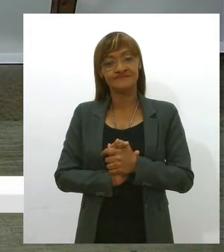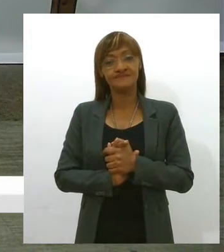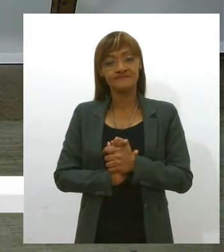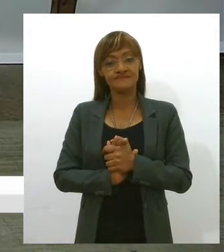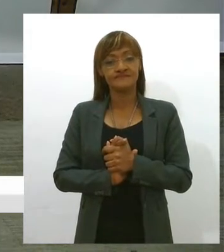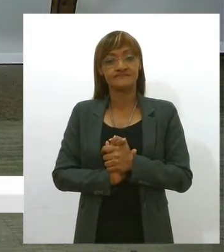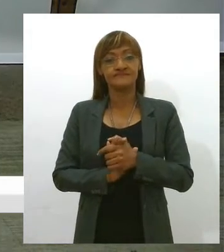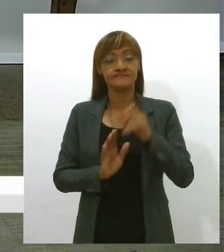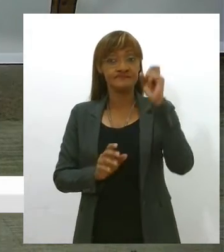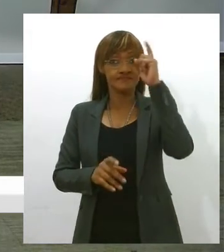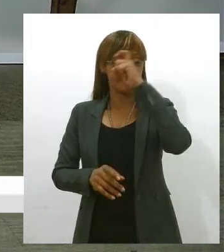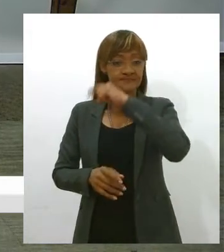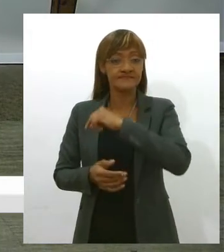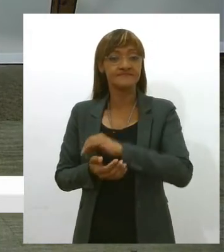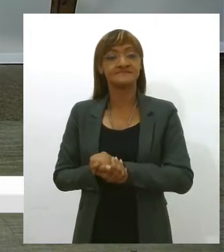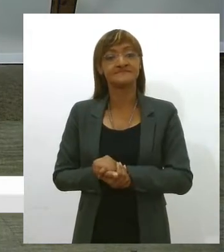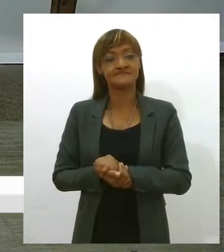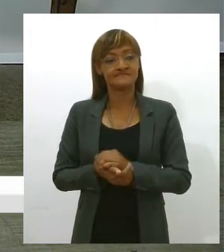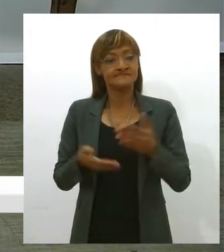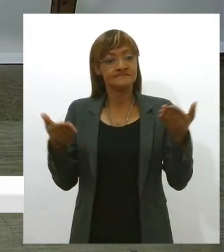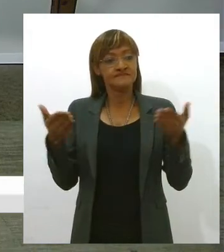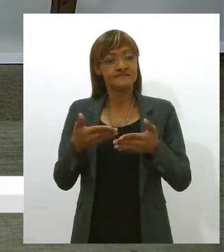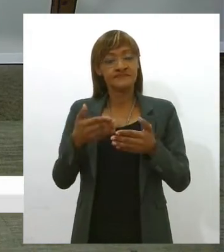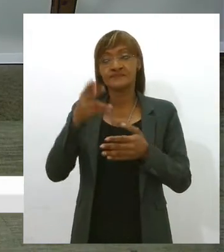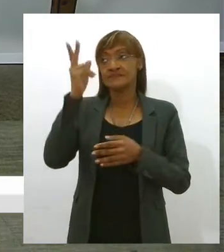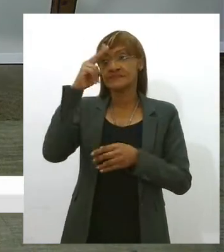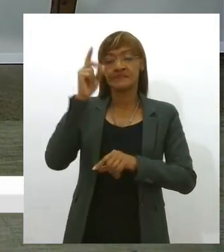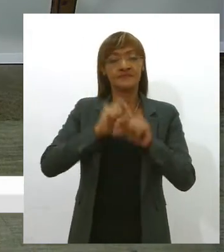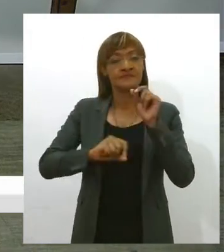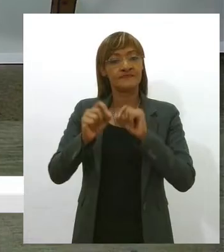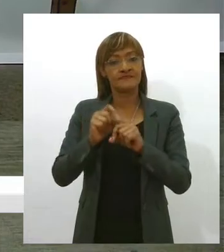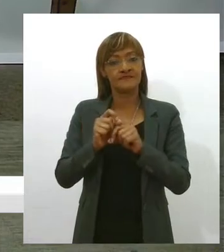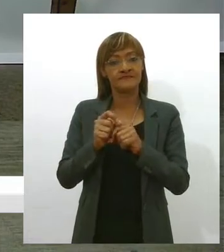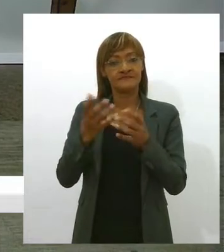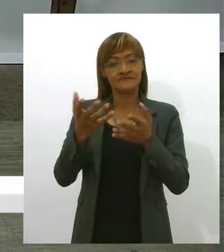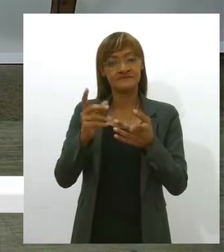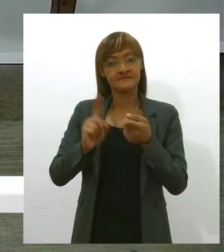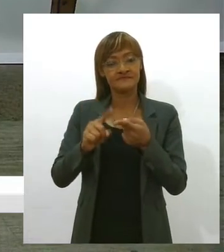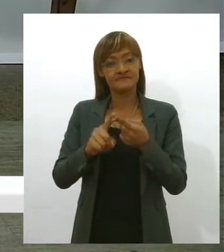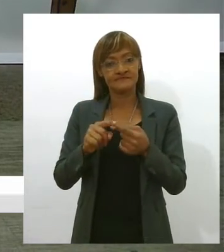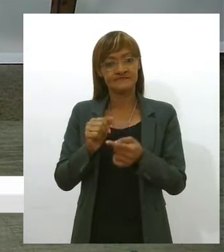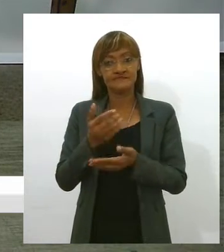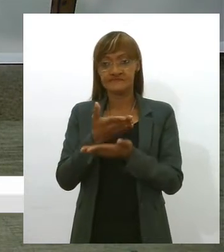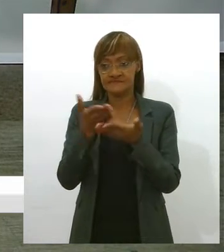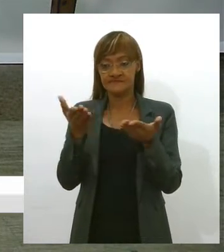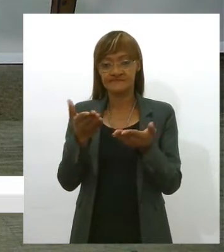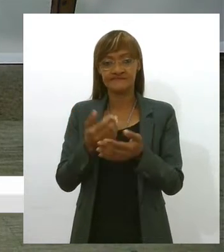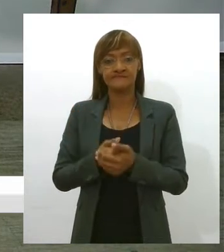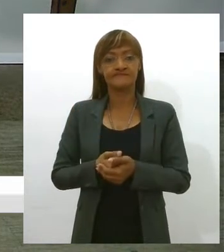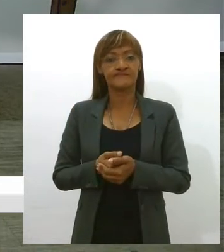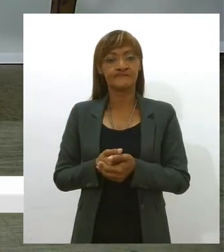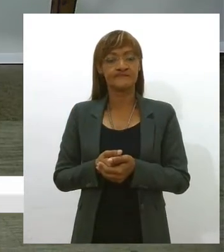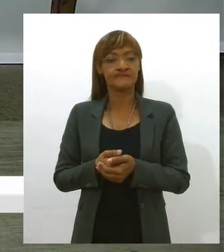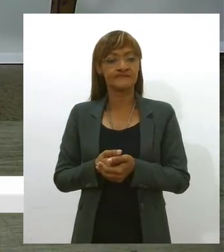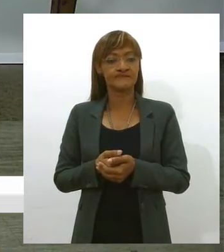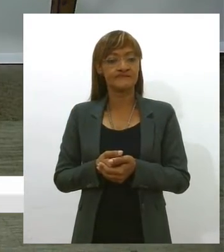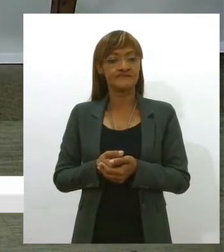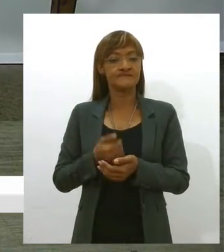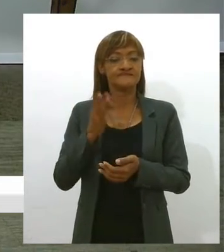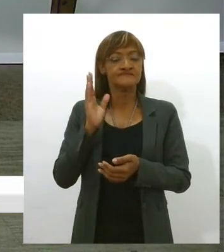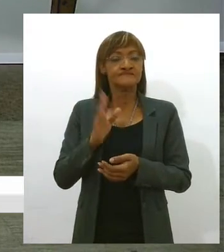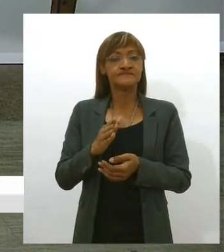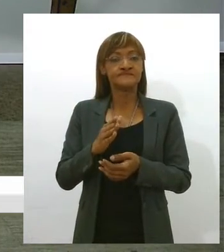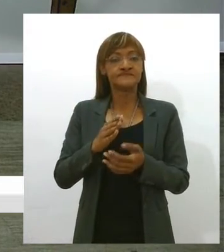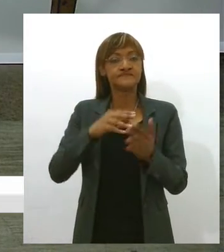toda me faz lembrar também, eu queria jogar essa pergunta para vocês, né? Em dado momento eu li uma reportagem que falava assim,